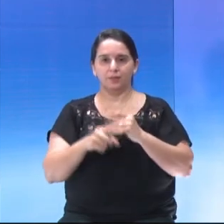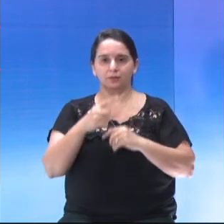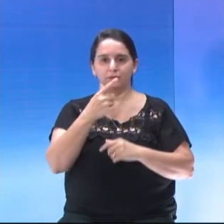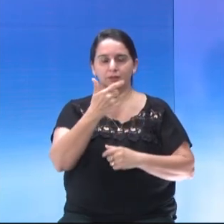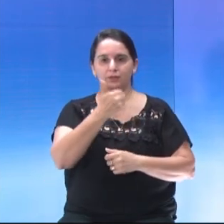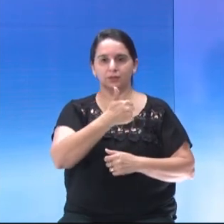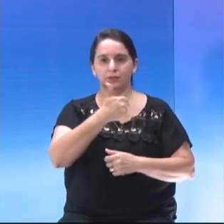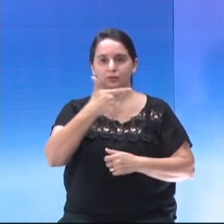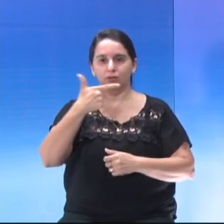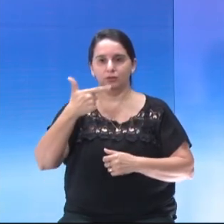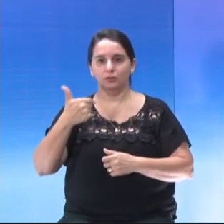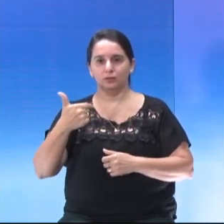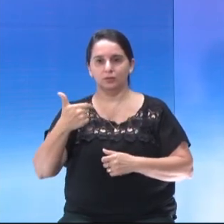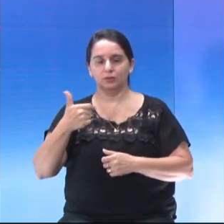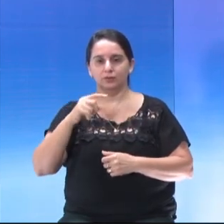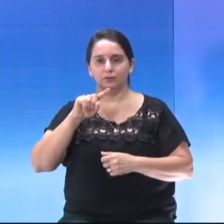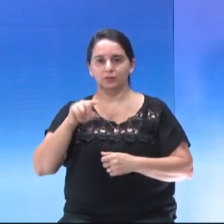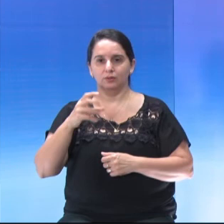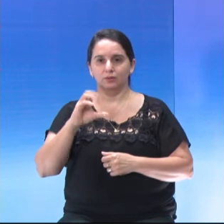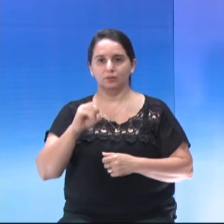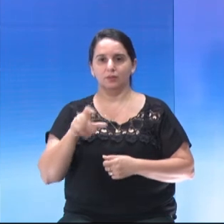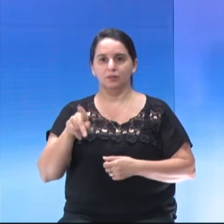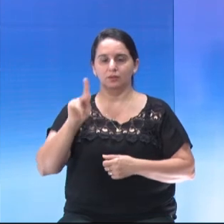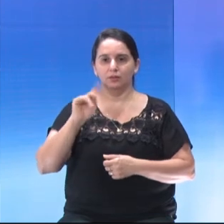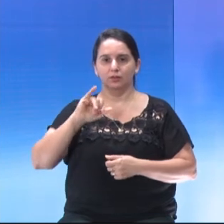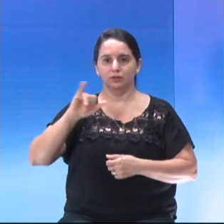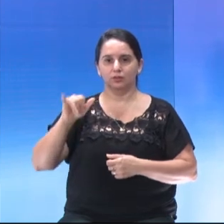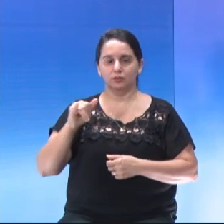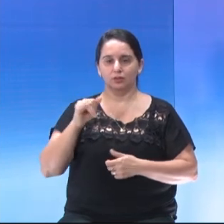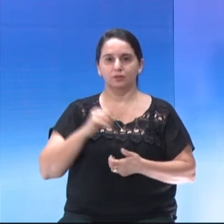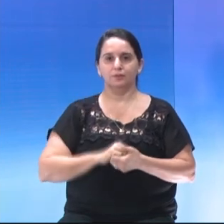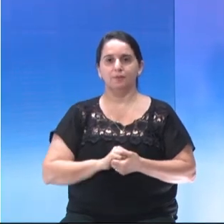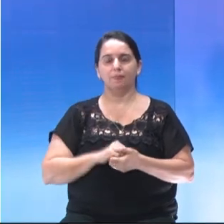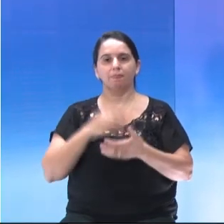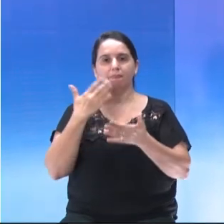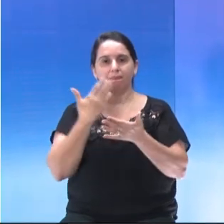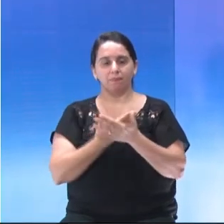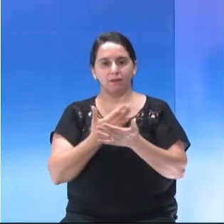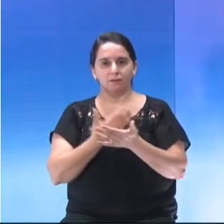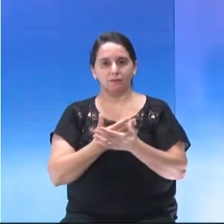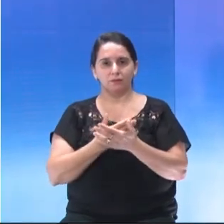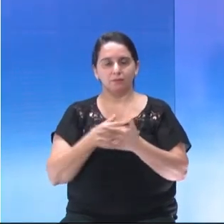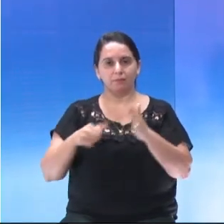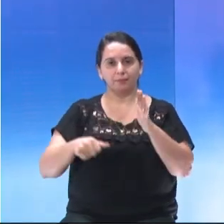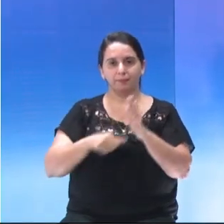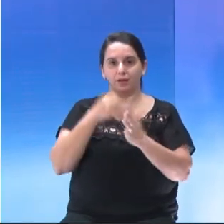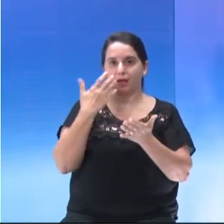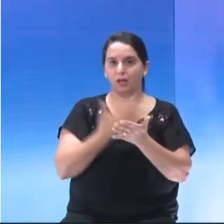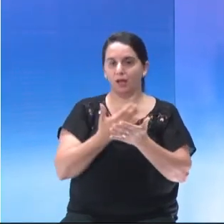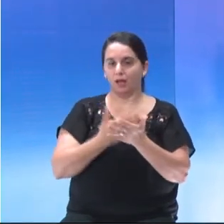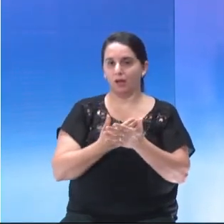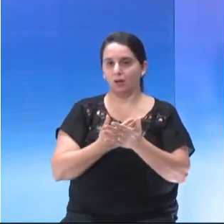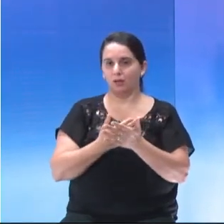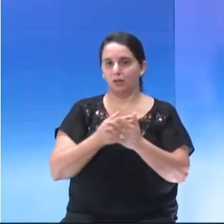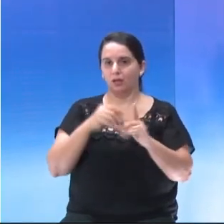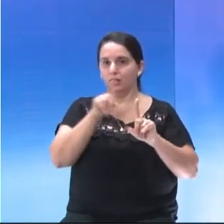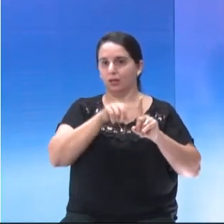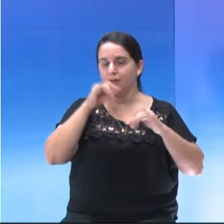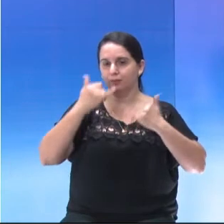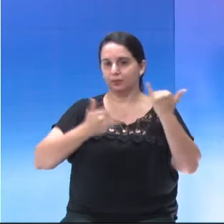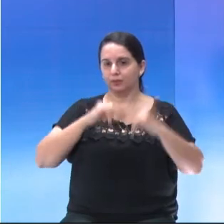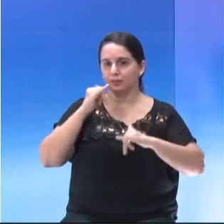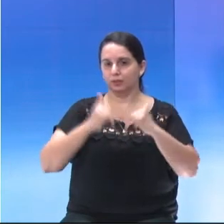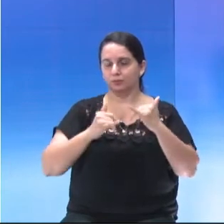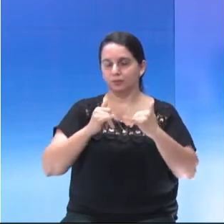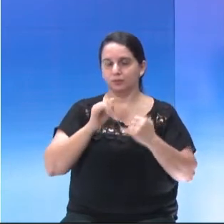menos 112,0 kJ. Estudantes, na nossa primeira aula de termoquímica, nós